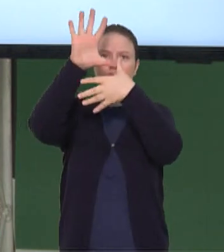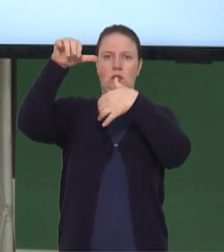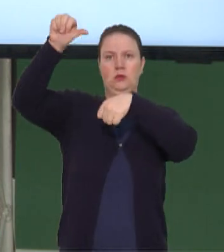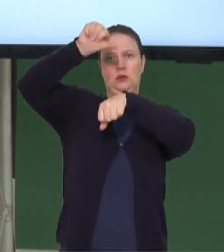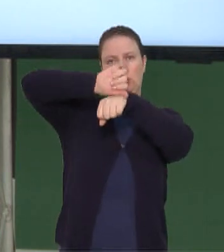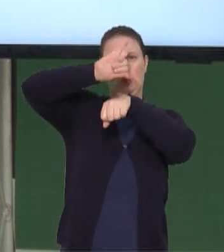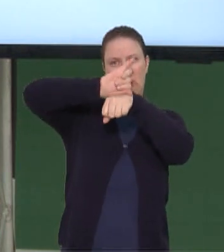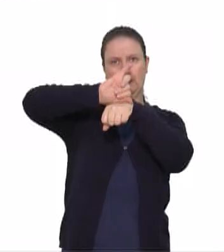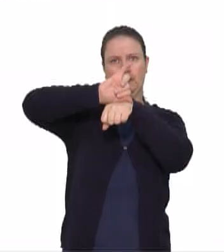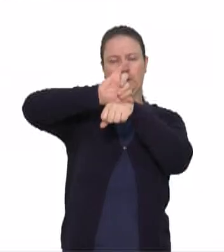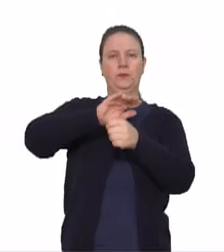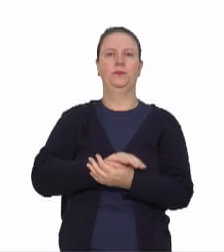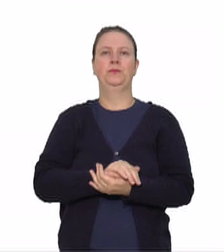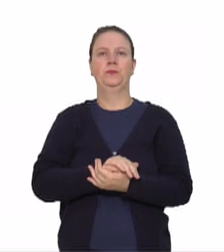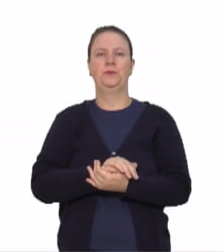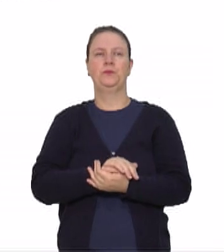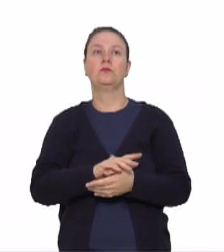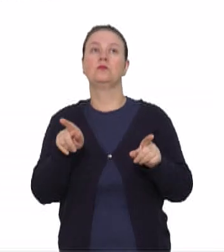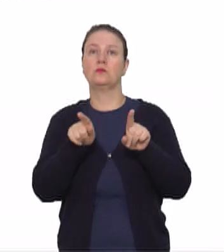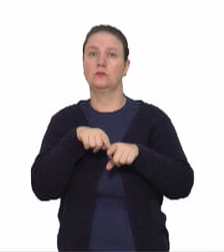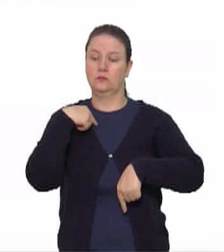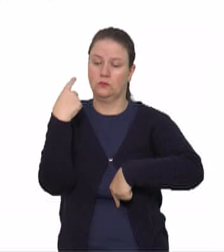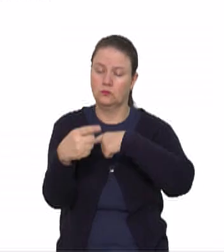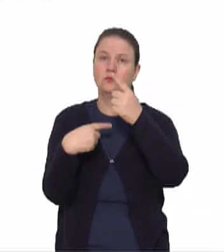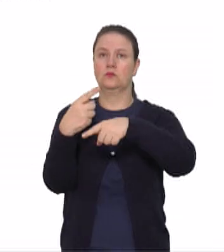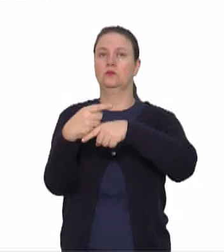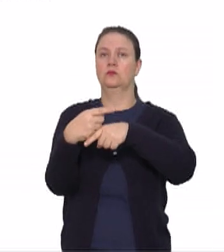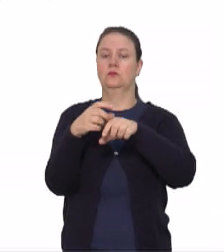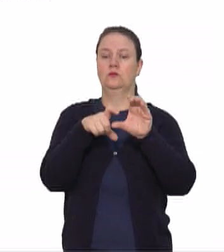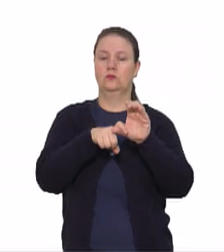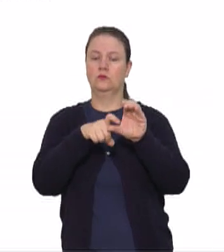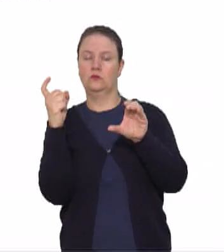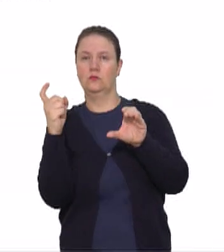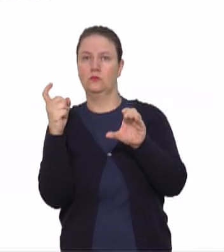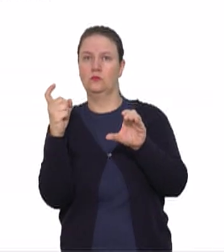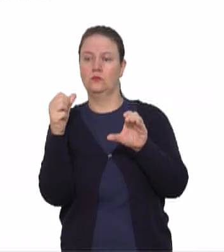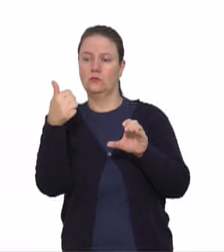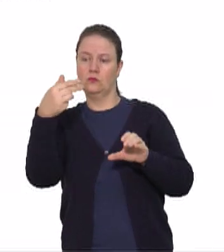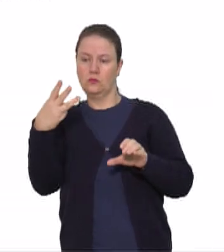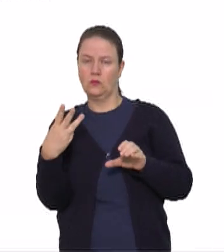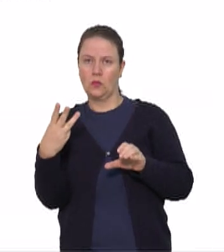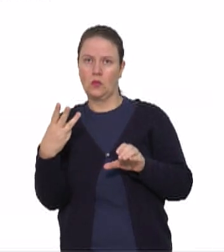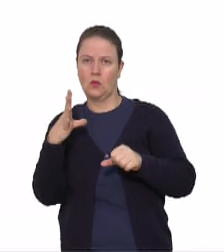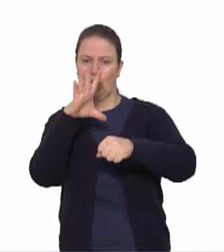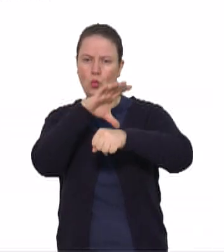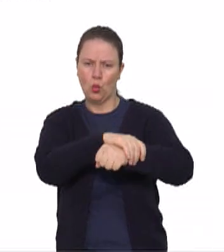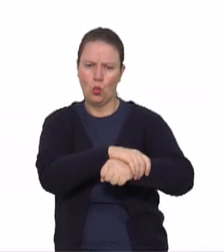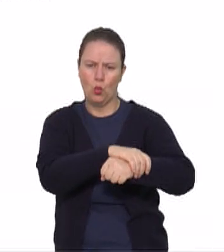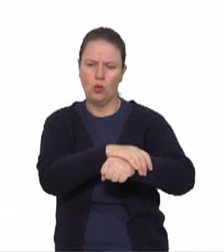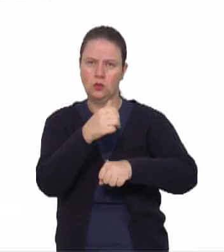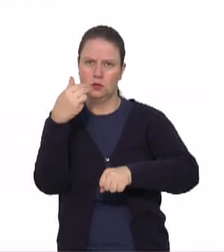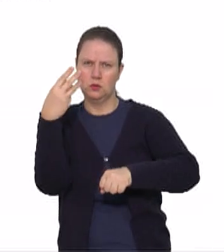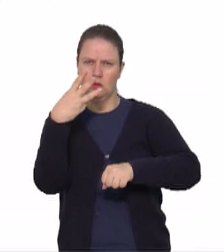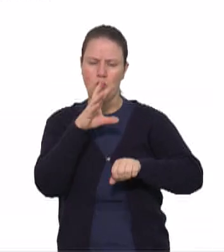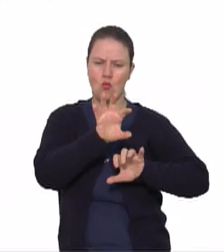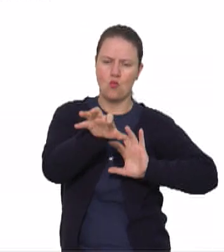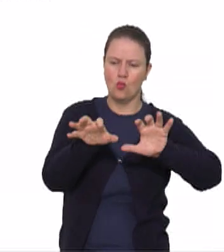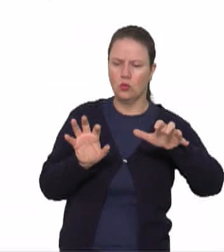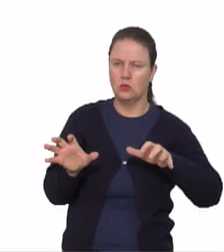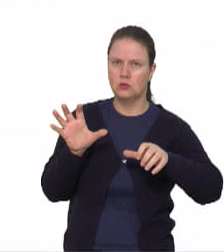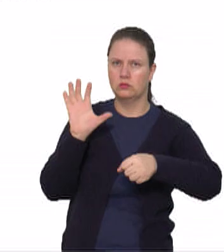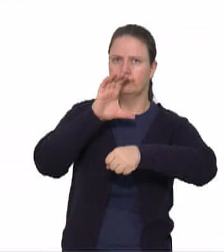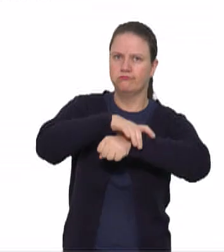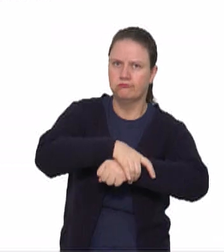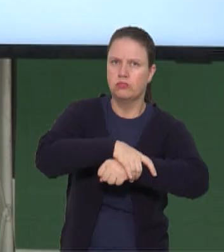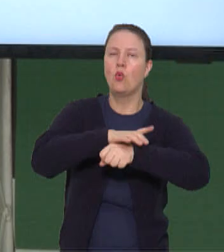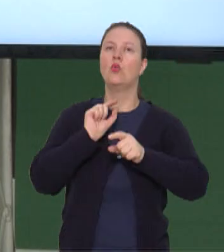Então aqui, ó, após, né, a independência das 13 colônias, que sempre a gente faz, né, um relembrando, aí, entendendo, né, como foi tudo, para a